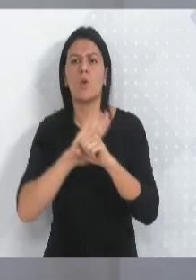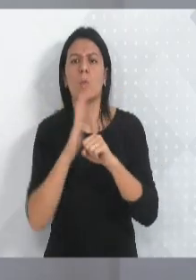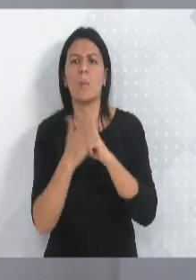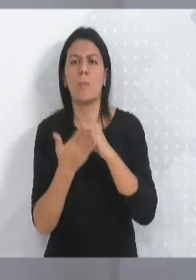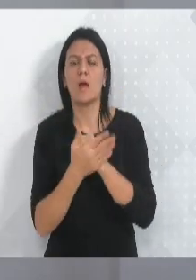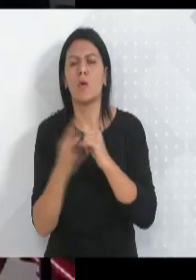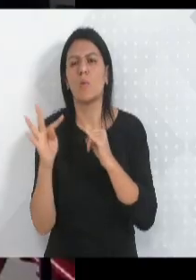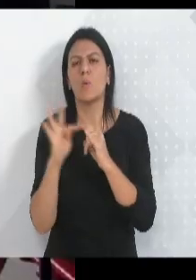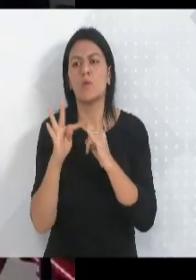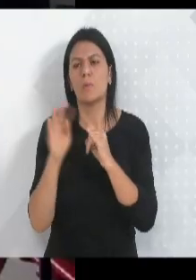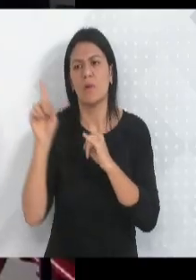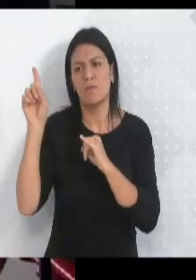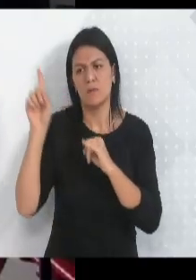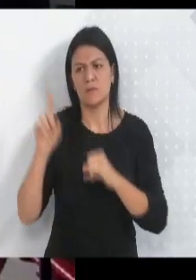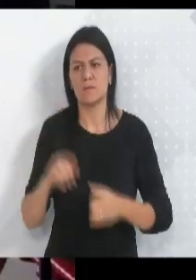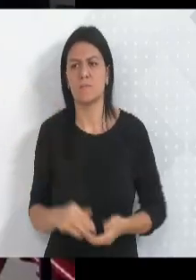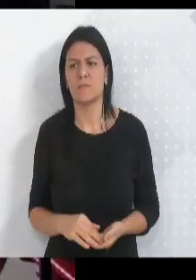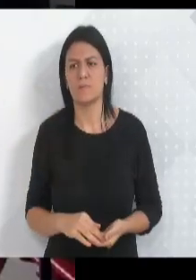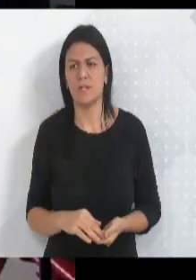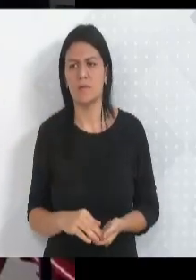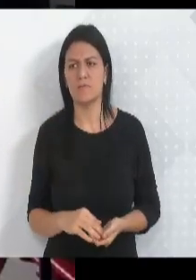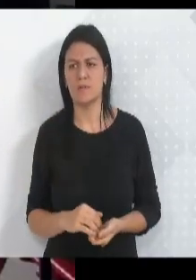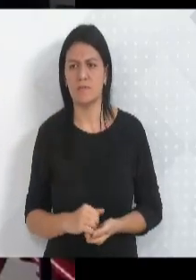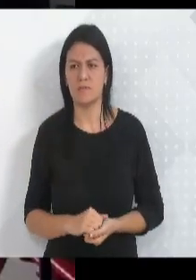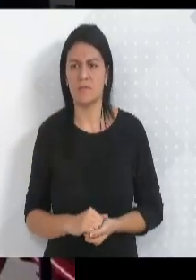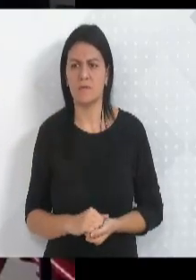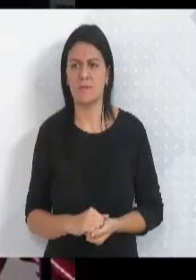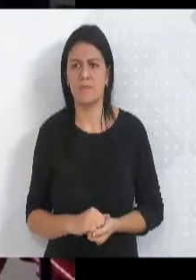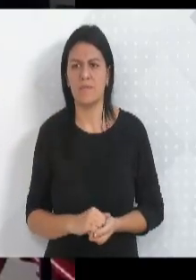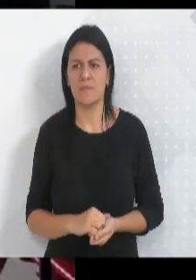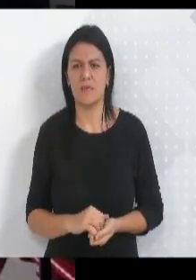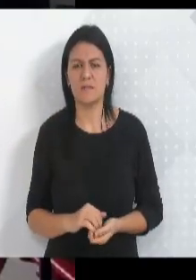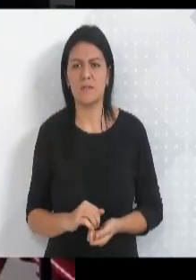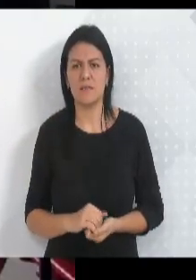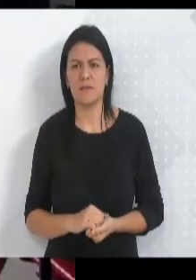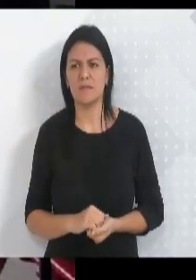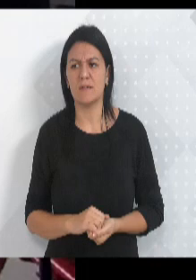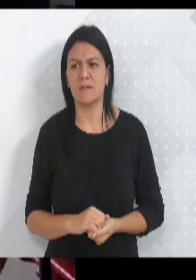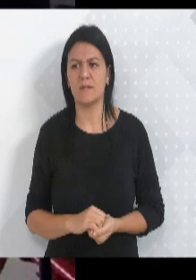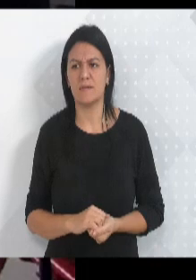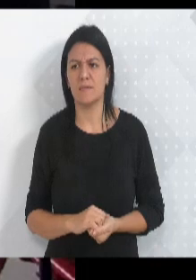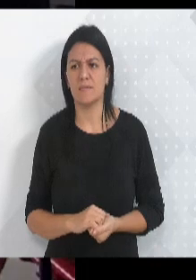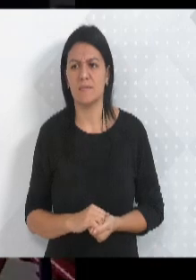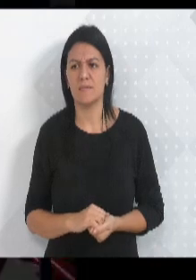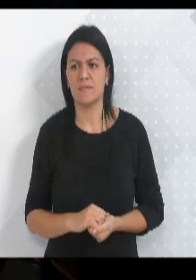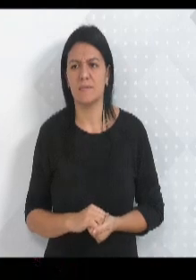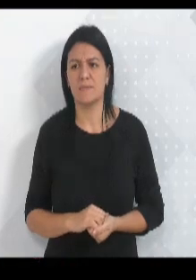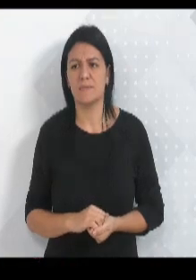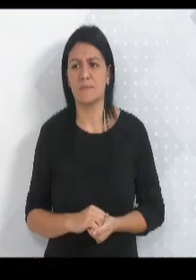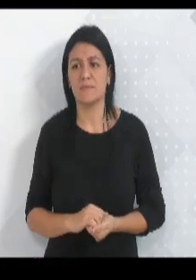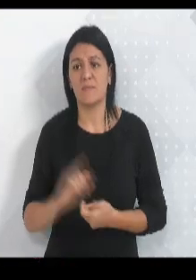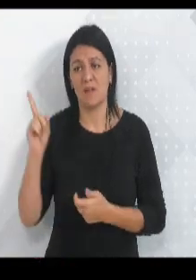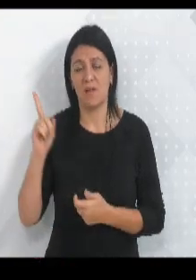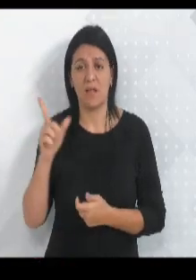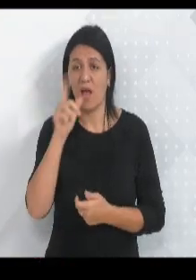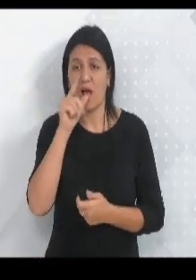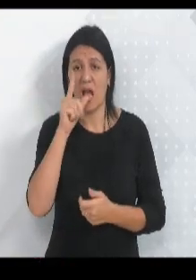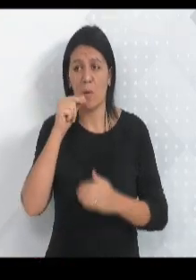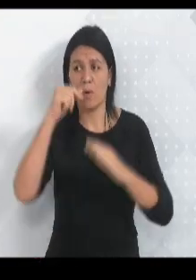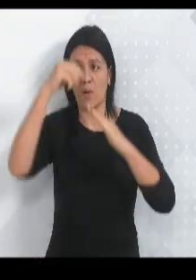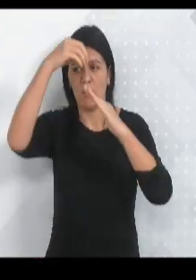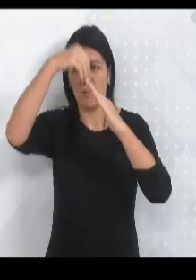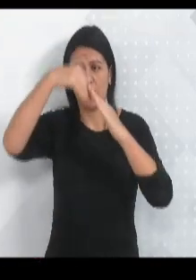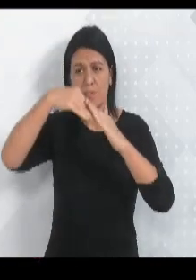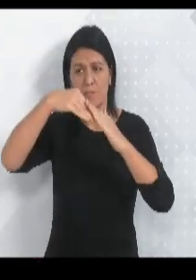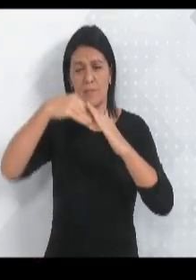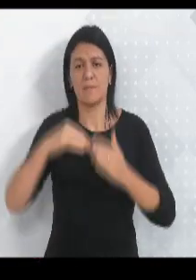gentileza, mostra a foto aqui. Olha só, infiltração. Dê tempo, senhores, tempo. Aqui, assim como